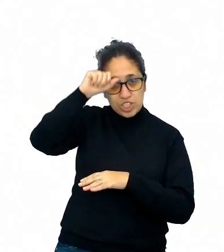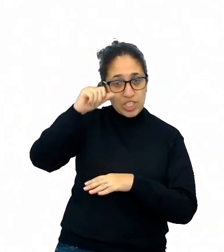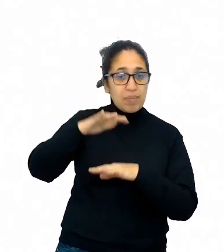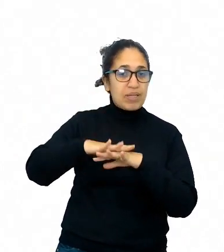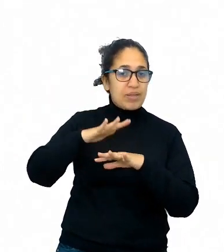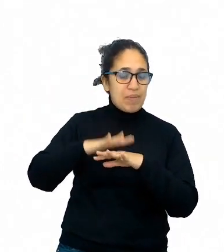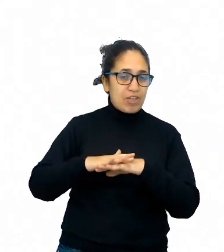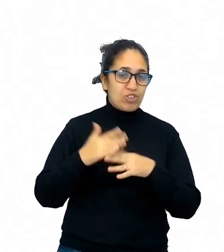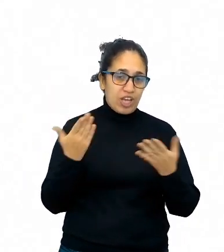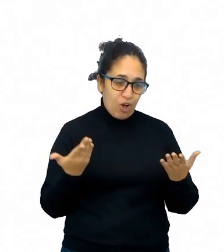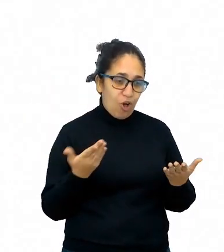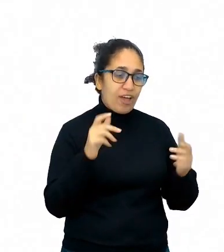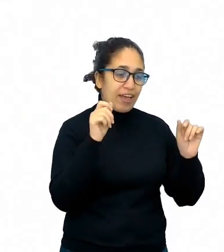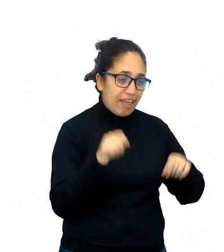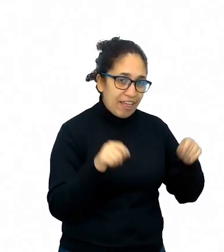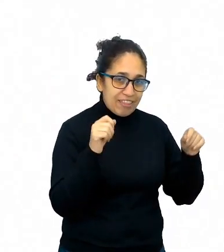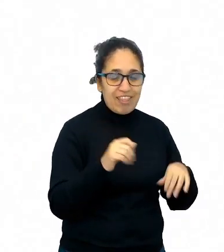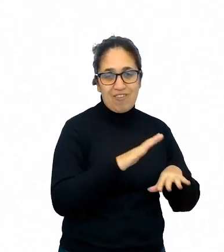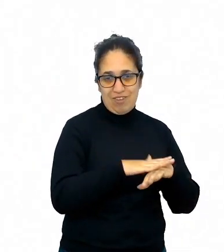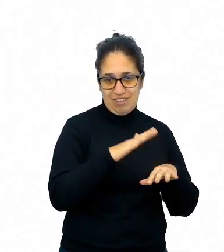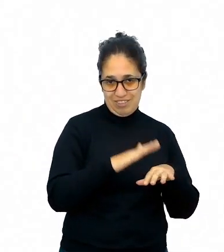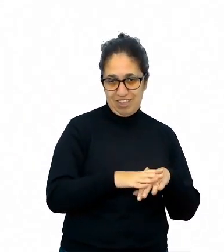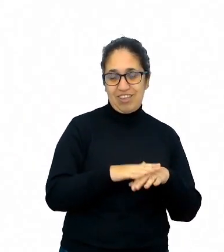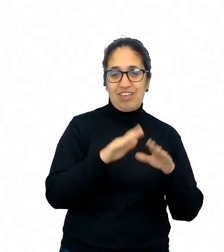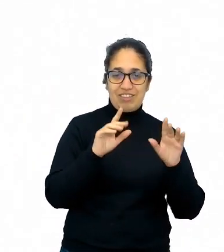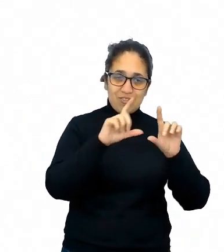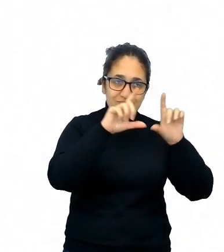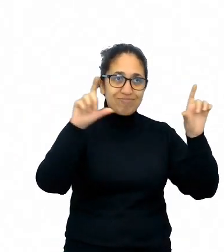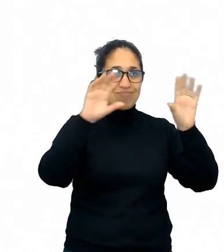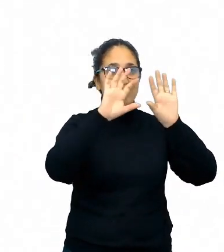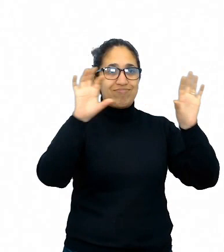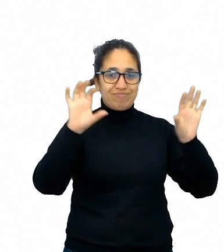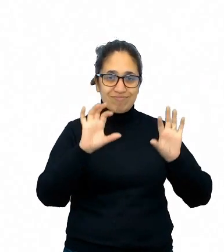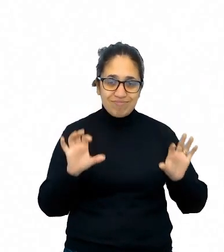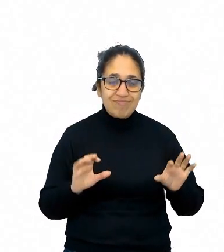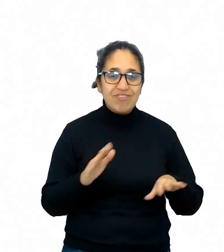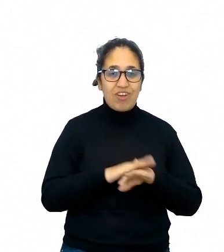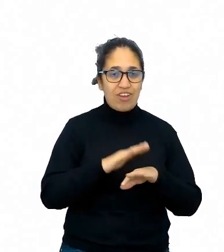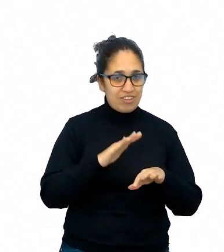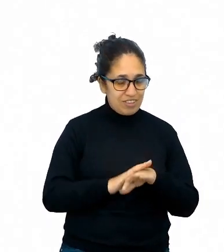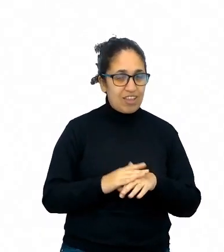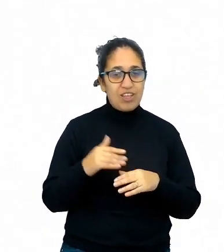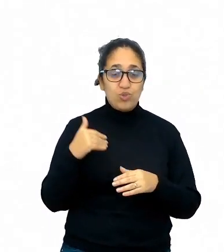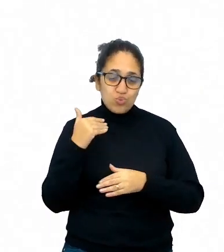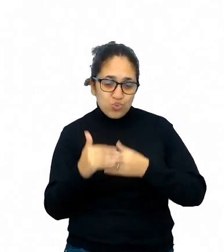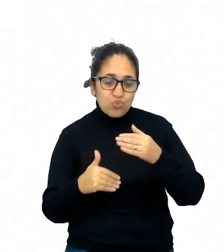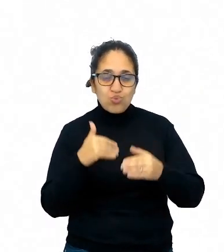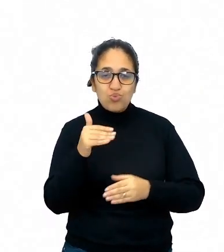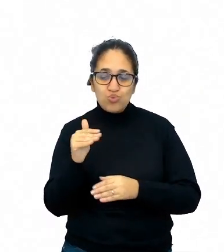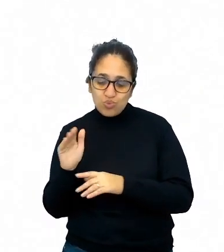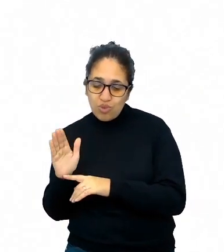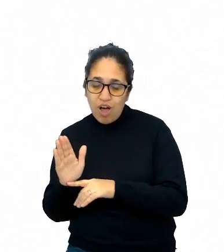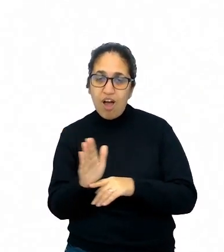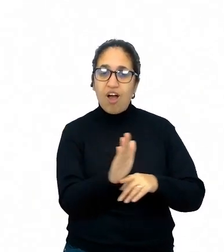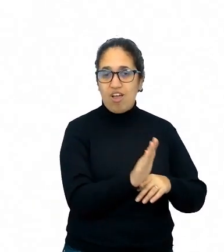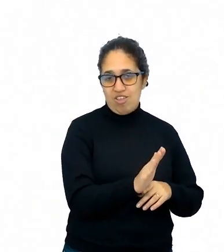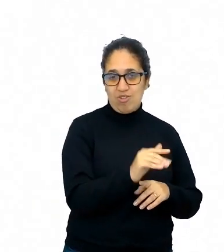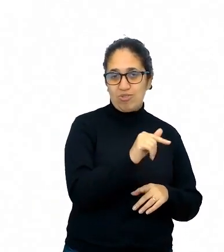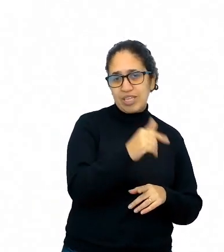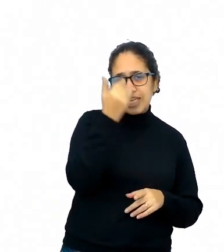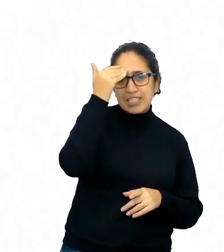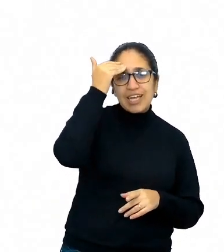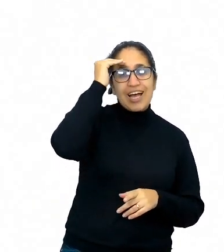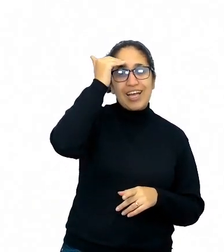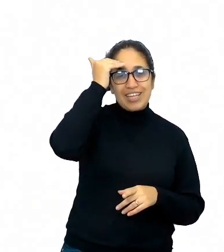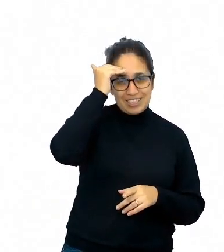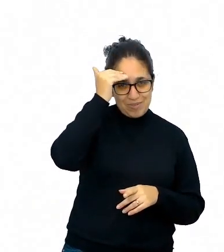por exemplo, aqui no caso, quando eu estava falando de equações. Então, tudo isso vai auxiliando os estudantes na compreensão